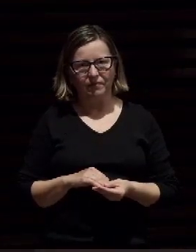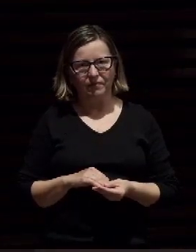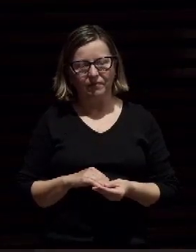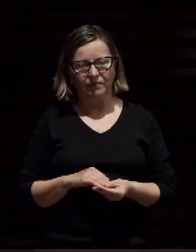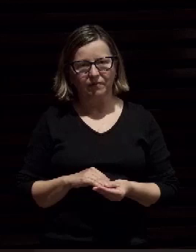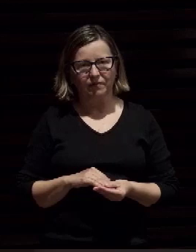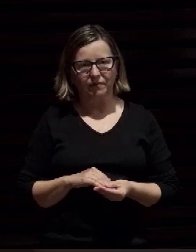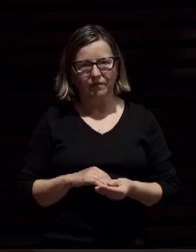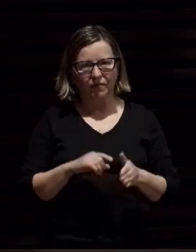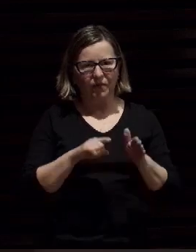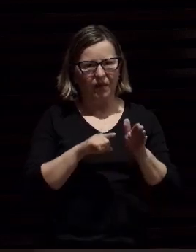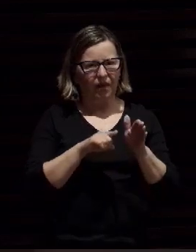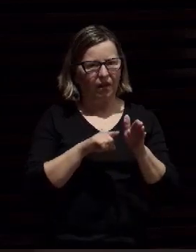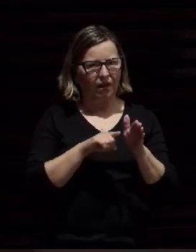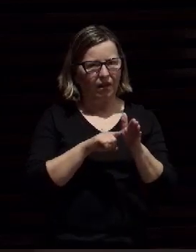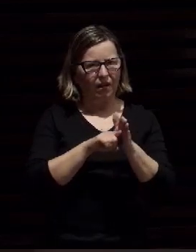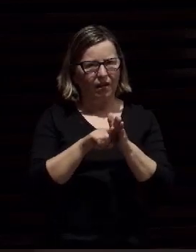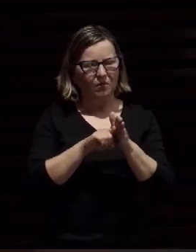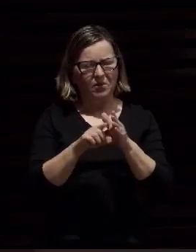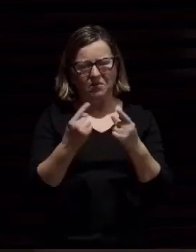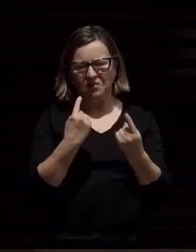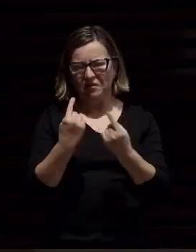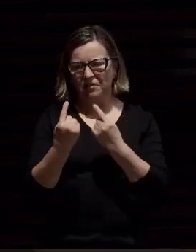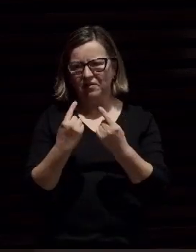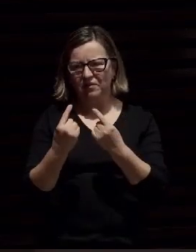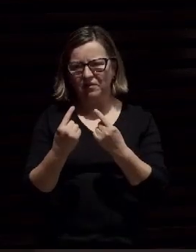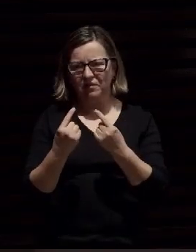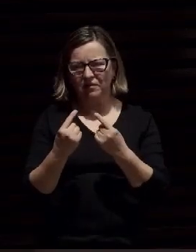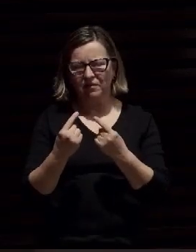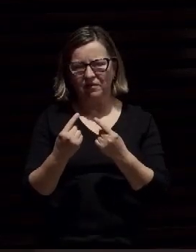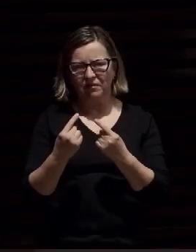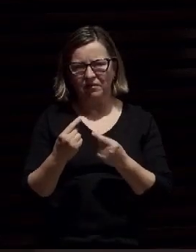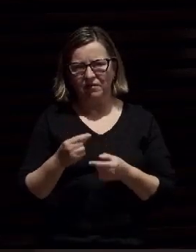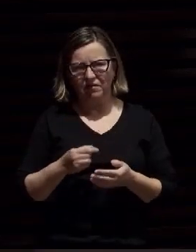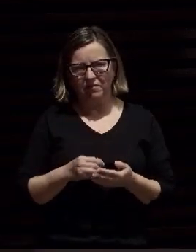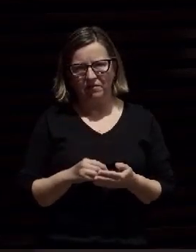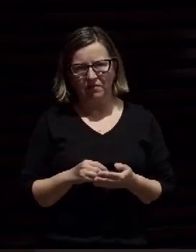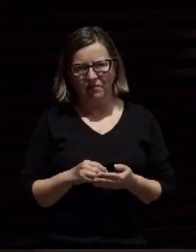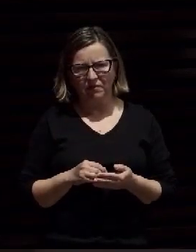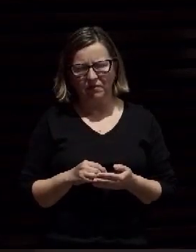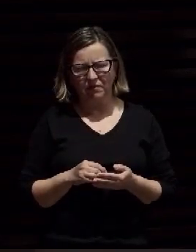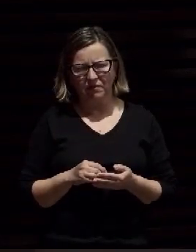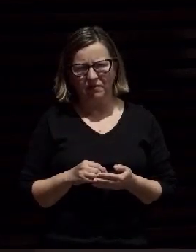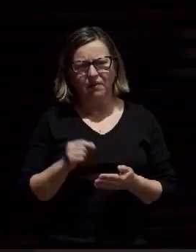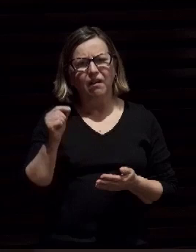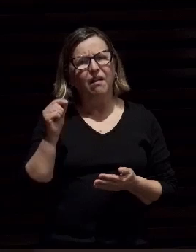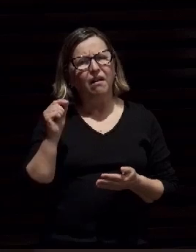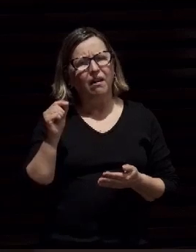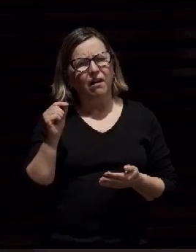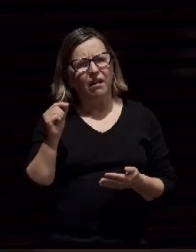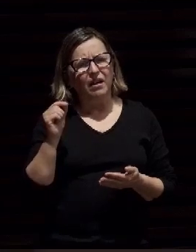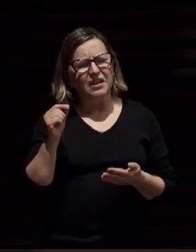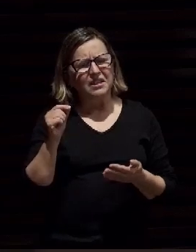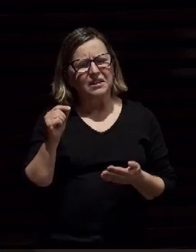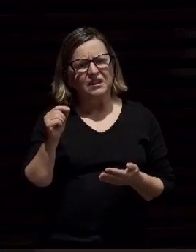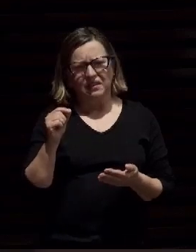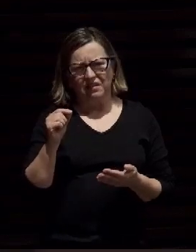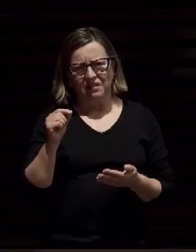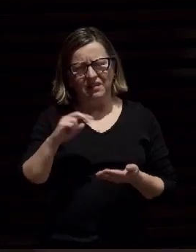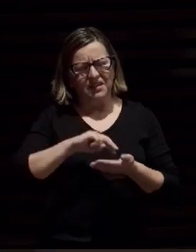perguntando uns aos outros, que seria o ressuscitar dentre os mortos?